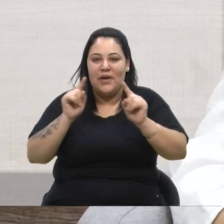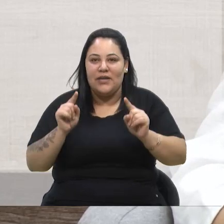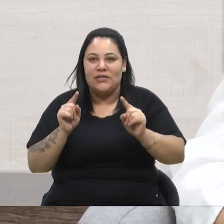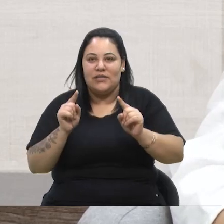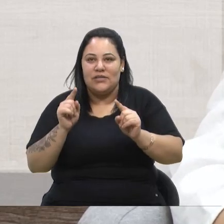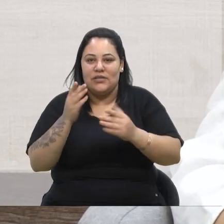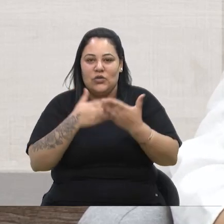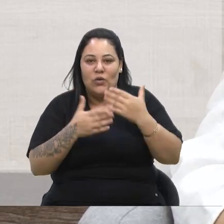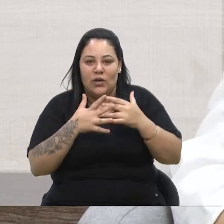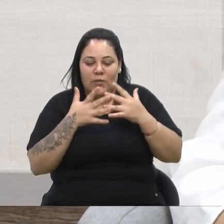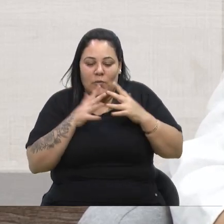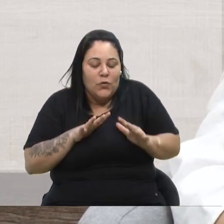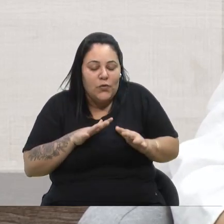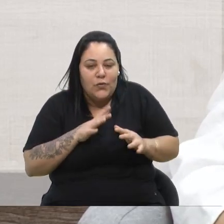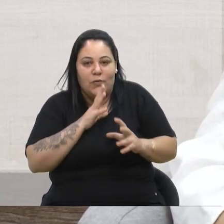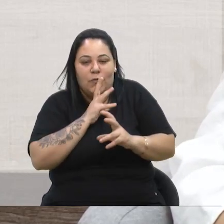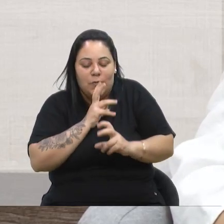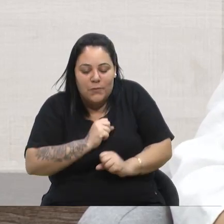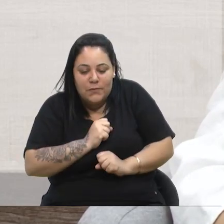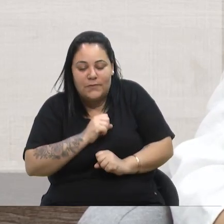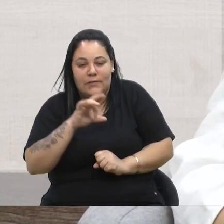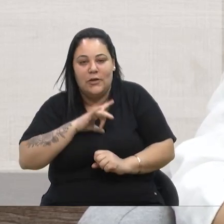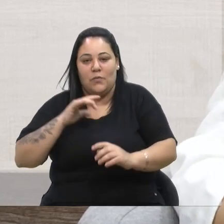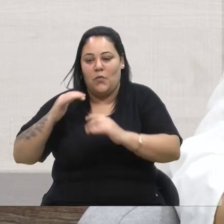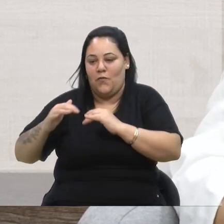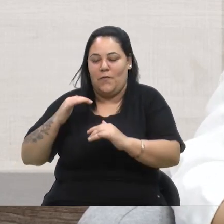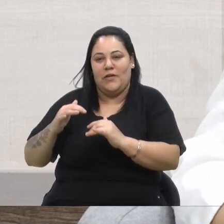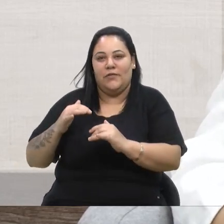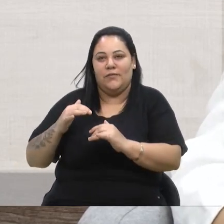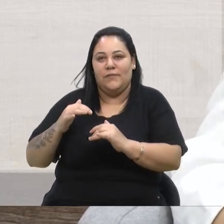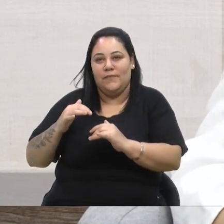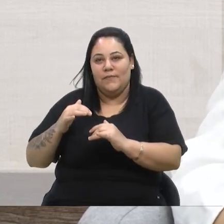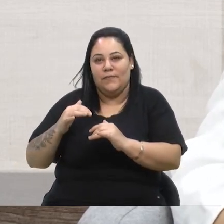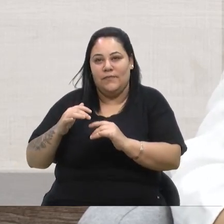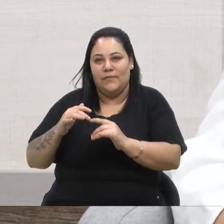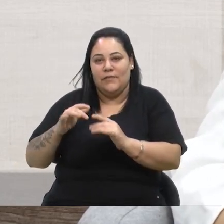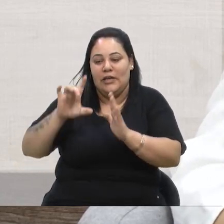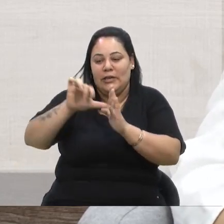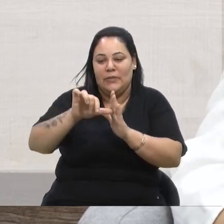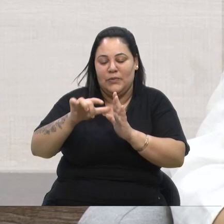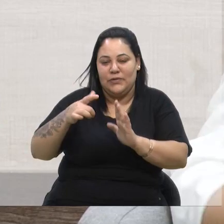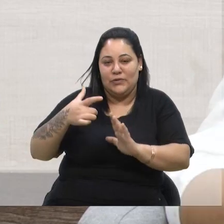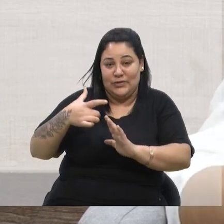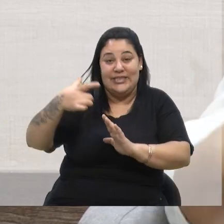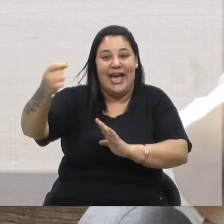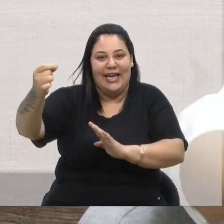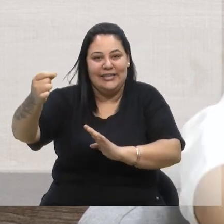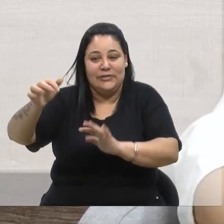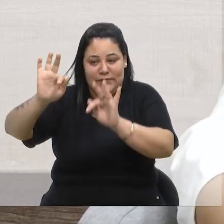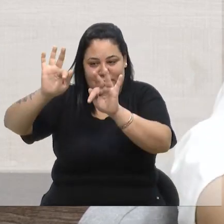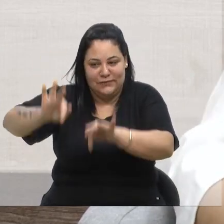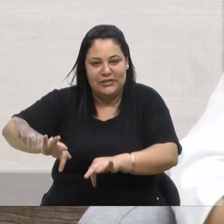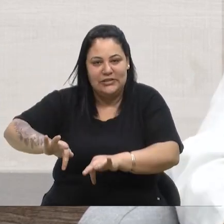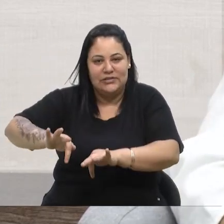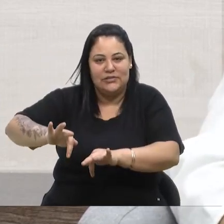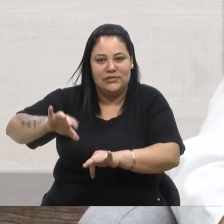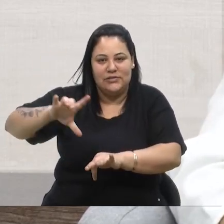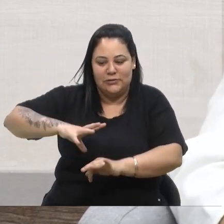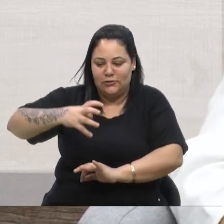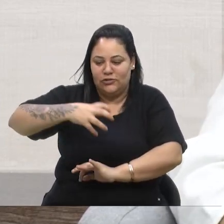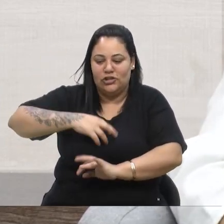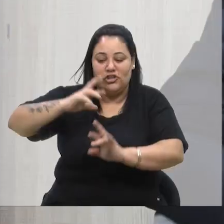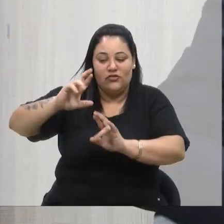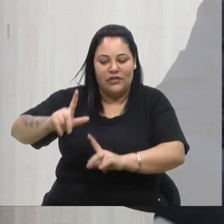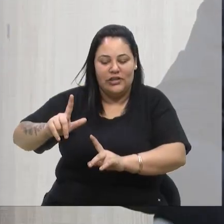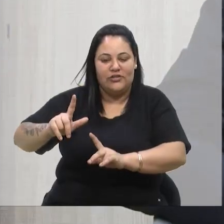crise vem acompanhada de movimento. Então, não se sai da mesma forma de como se entrou numa crise.